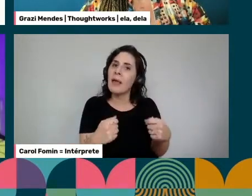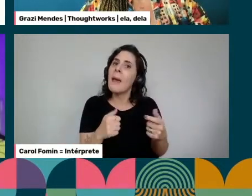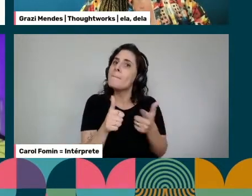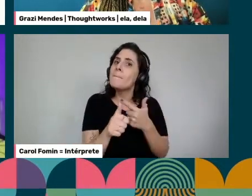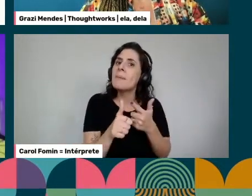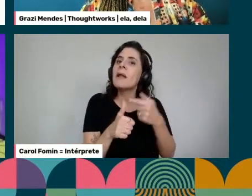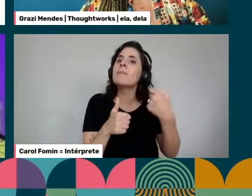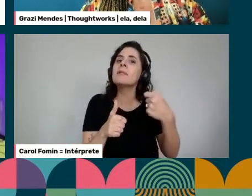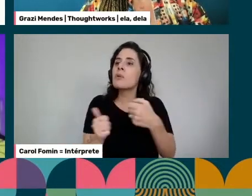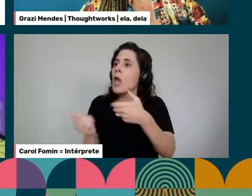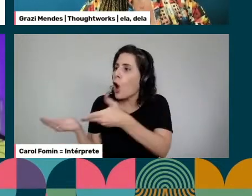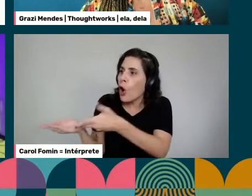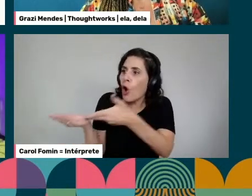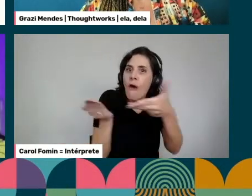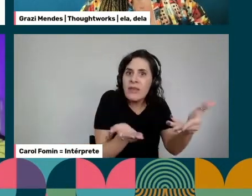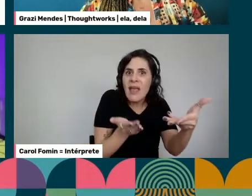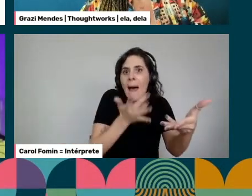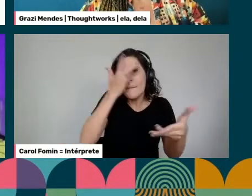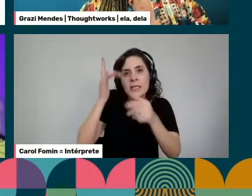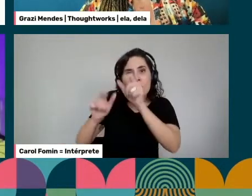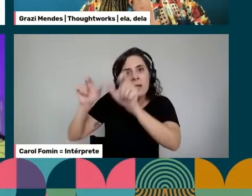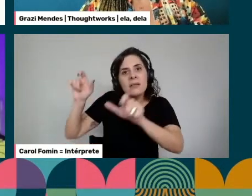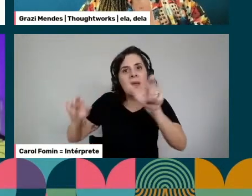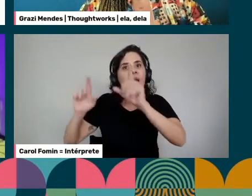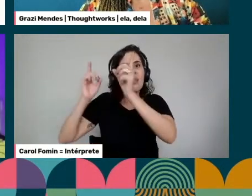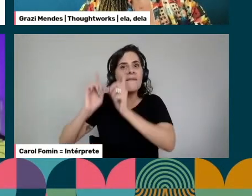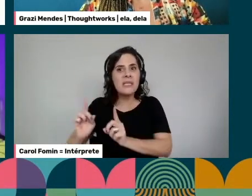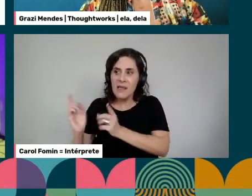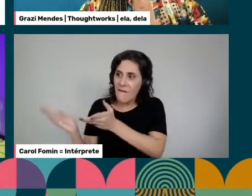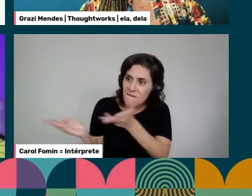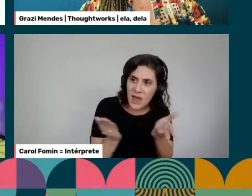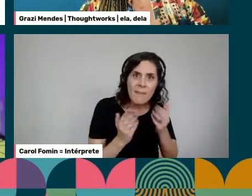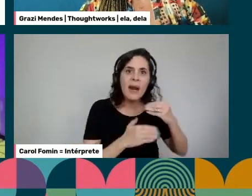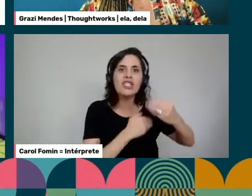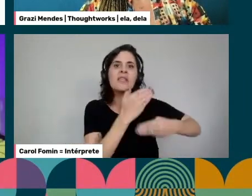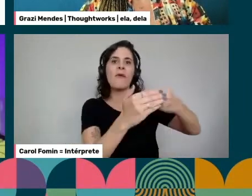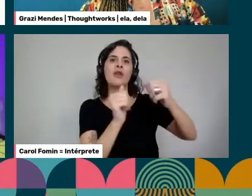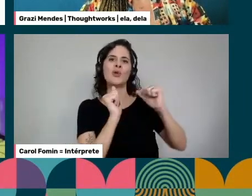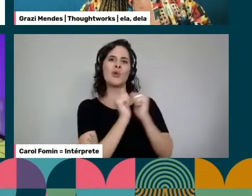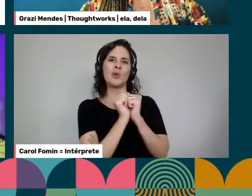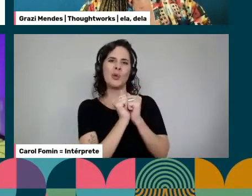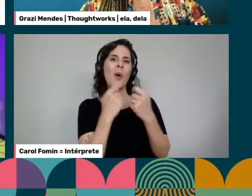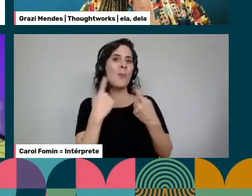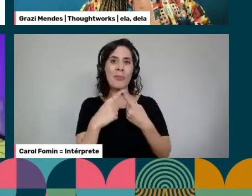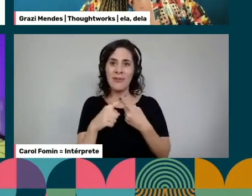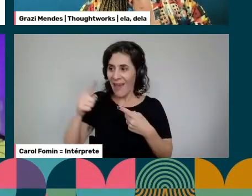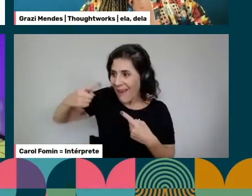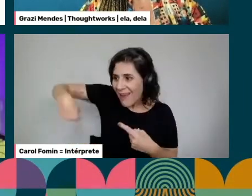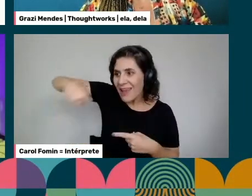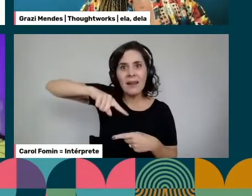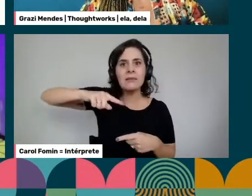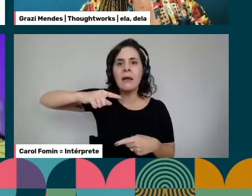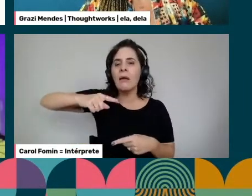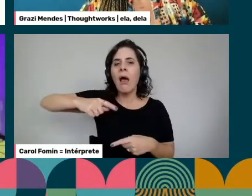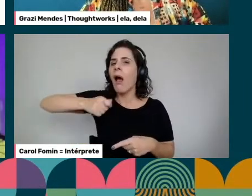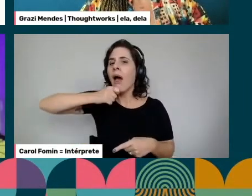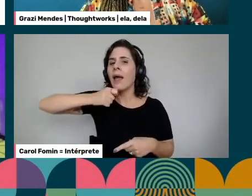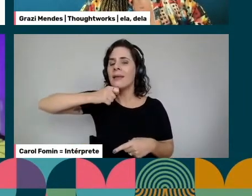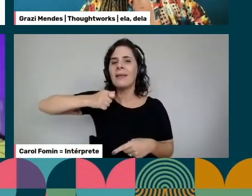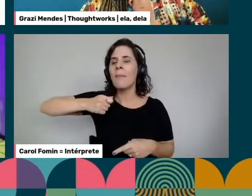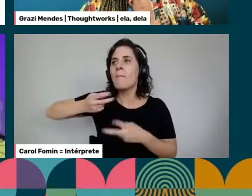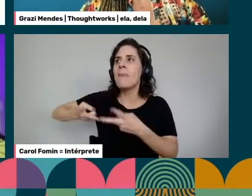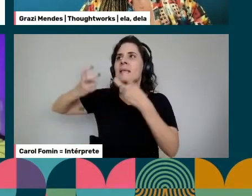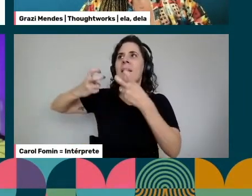esse desenvolvimento, porque elas também não sabem que elas são capazes. Então, quando a gente traz ali os gestores para o